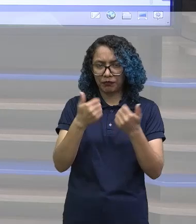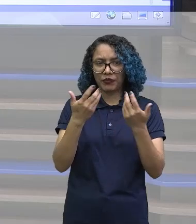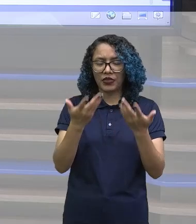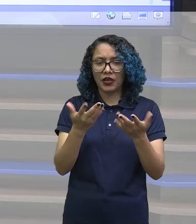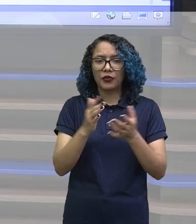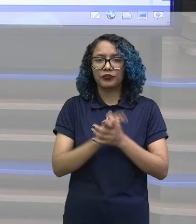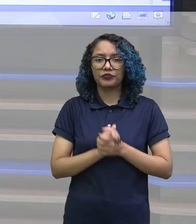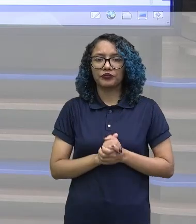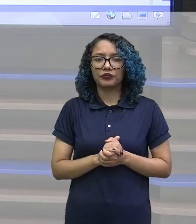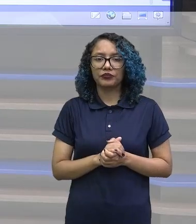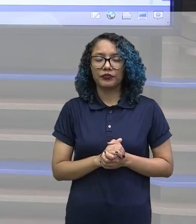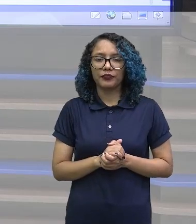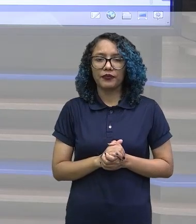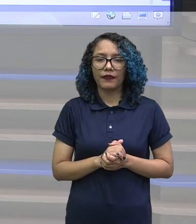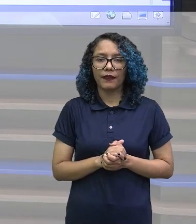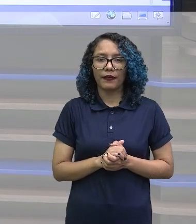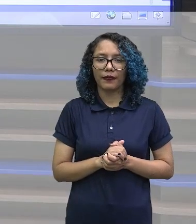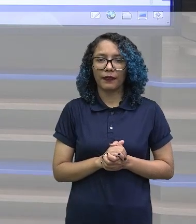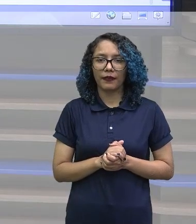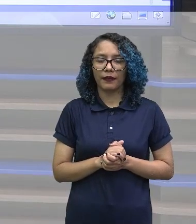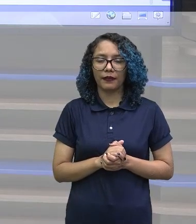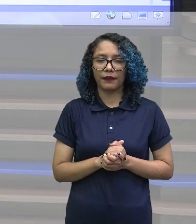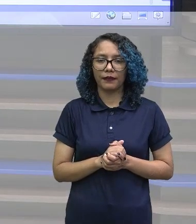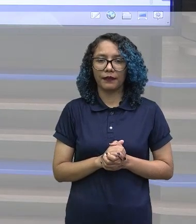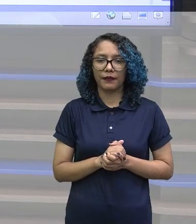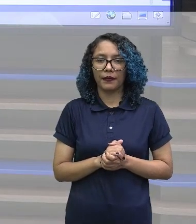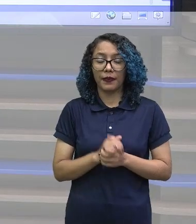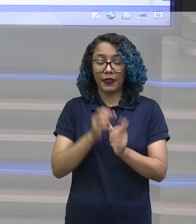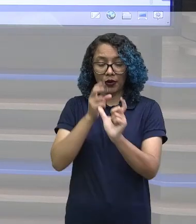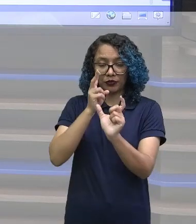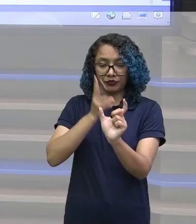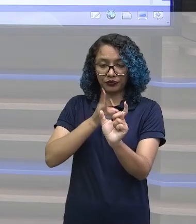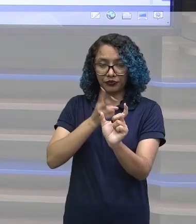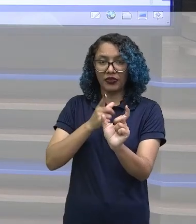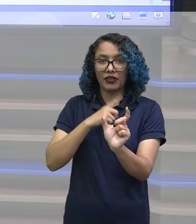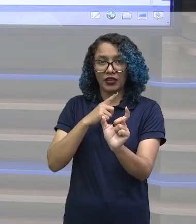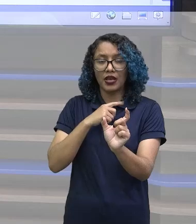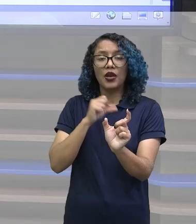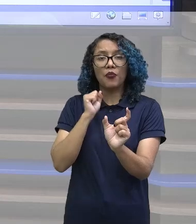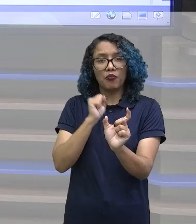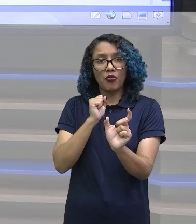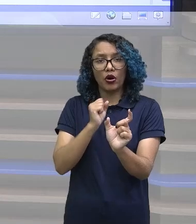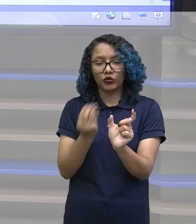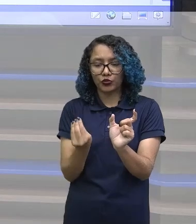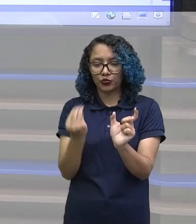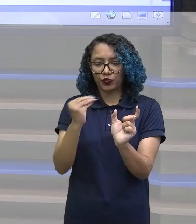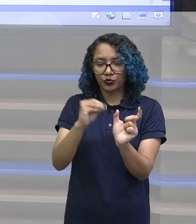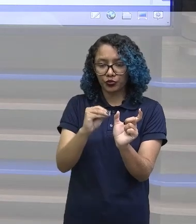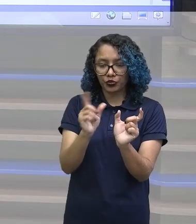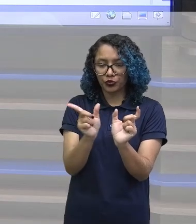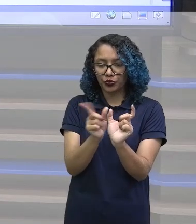radical, você pode formar, você pode acrescentar um prefixo ou um sufixo.